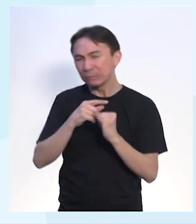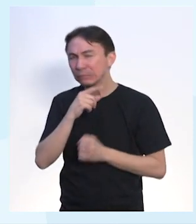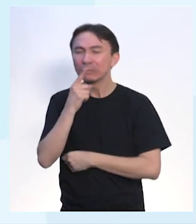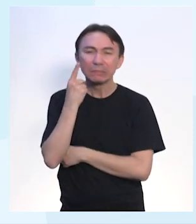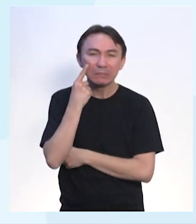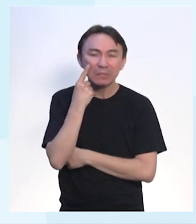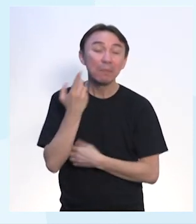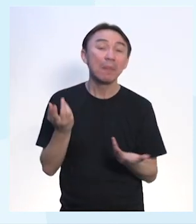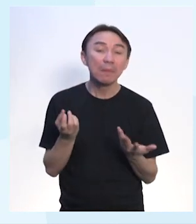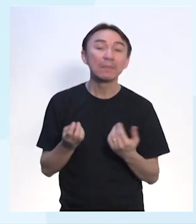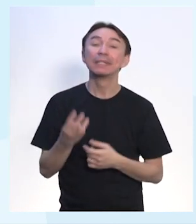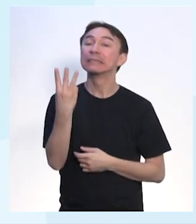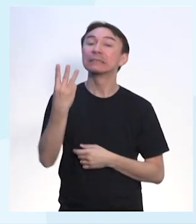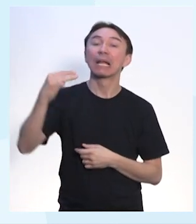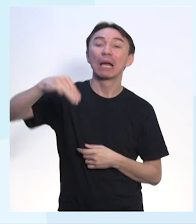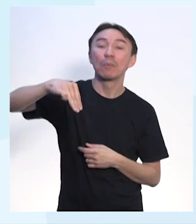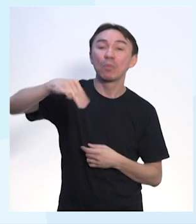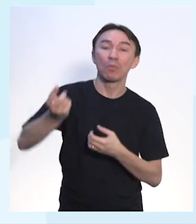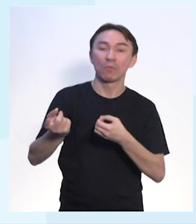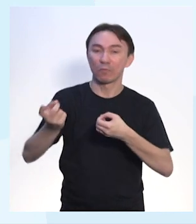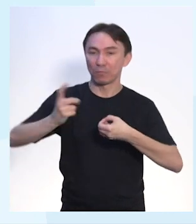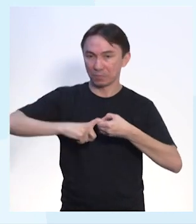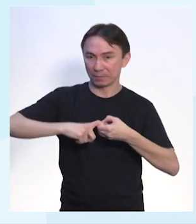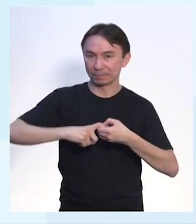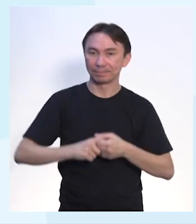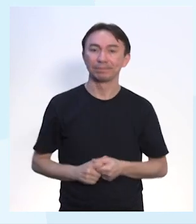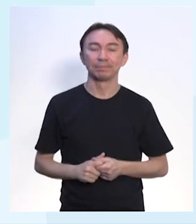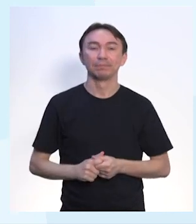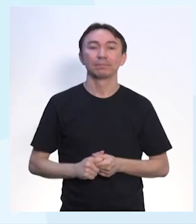para vocês, a gente já retorna. Bom trabalho.